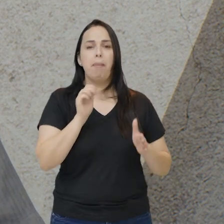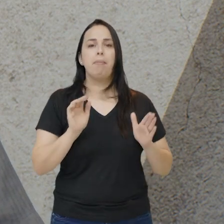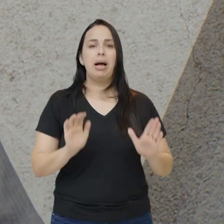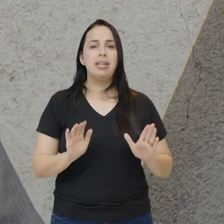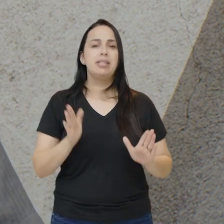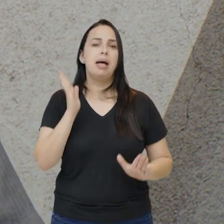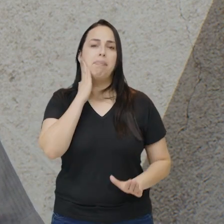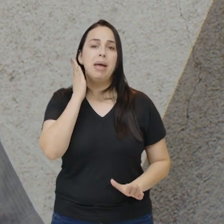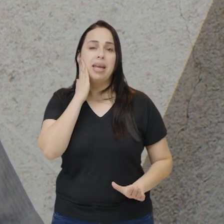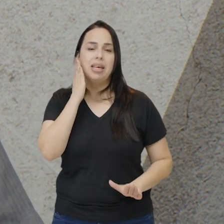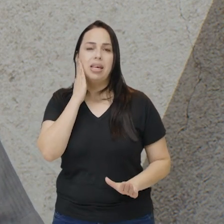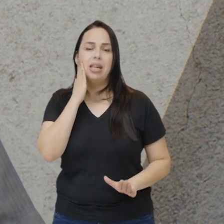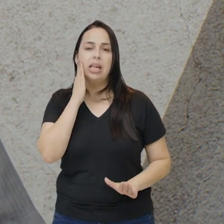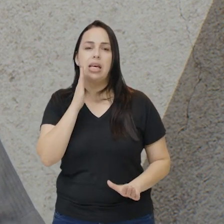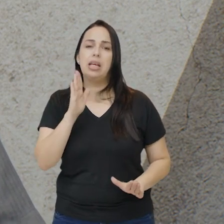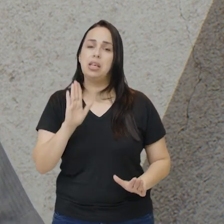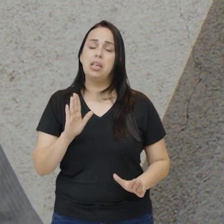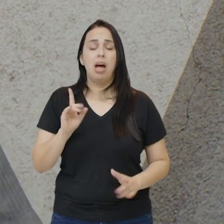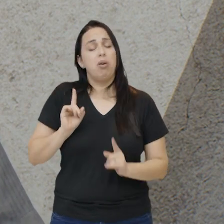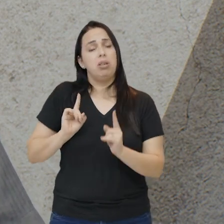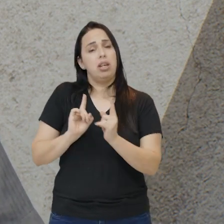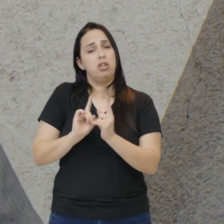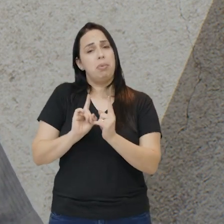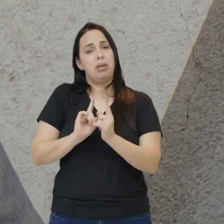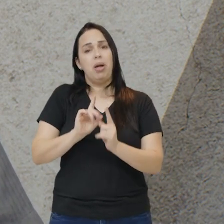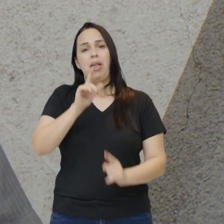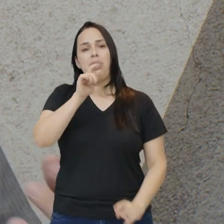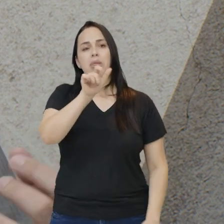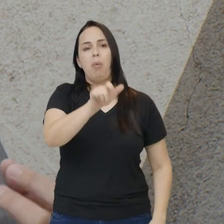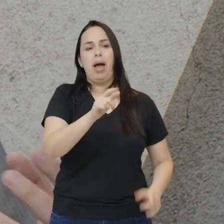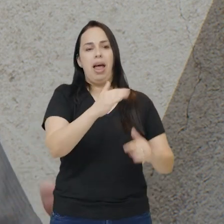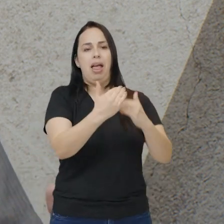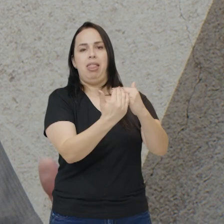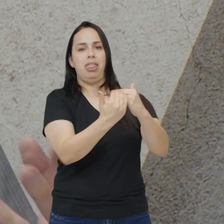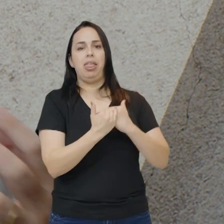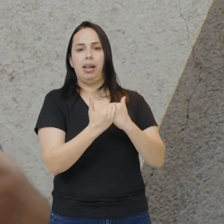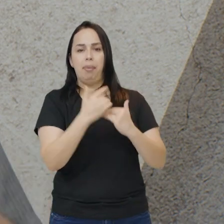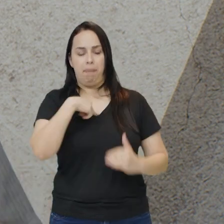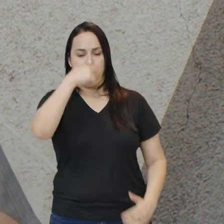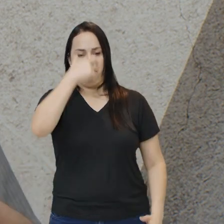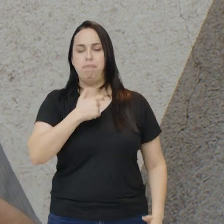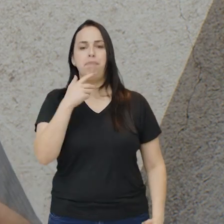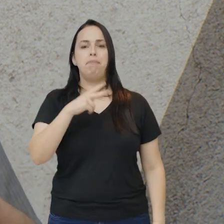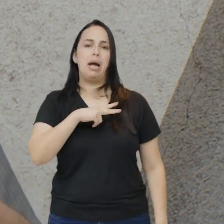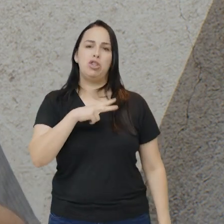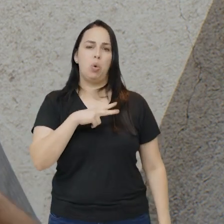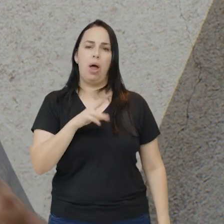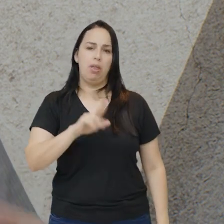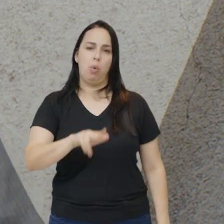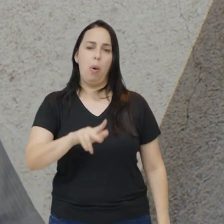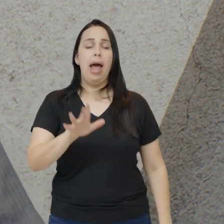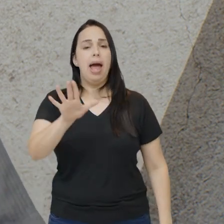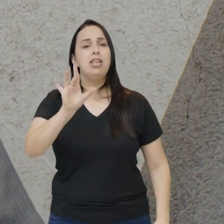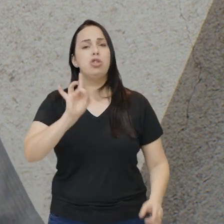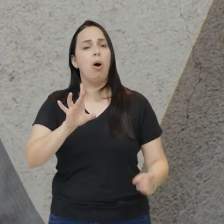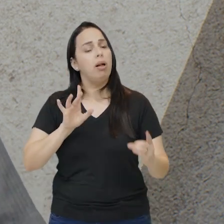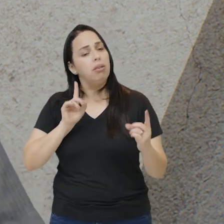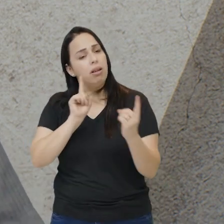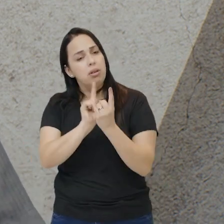né? Num atendimento, e saber que aquilo lá faz parte do atendimento e não da sua atuação em si, né?